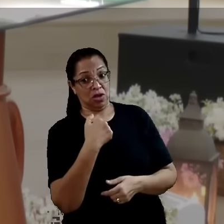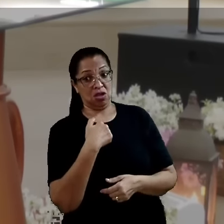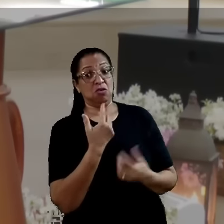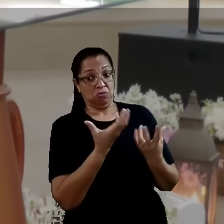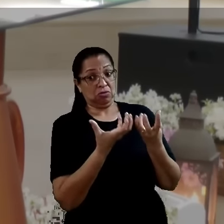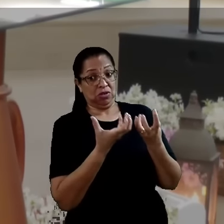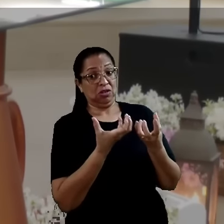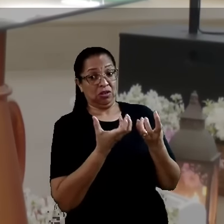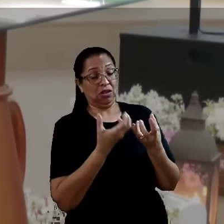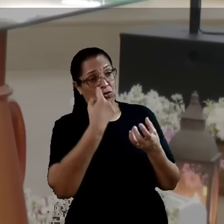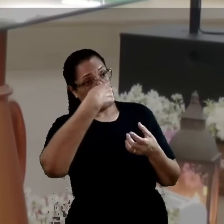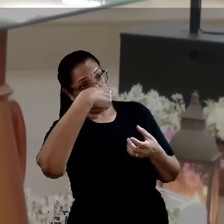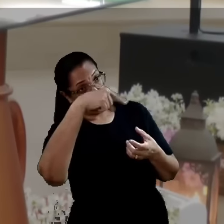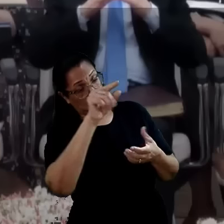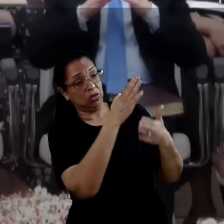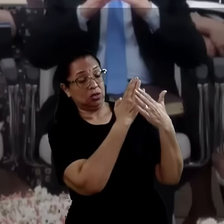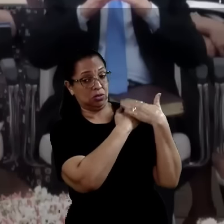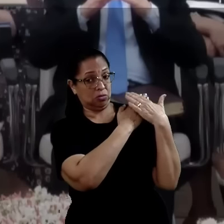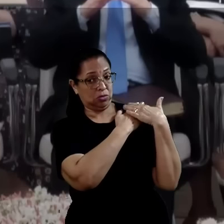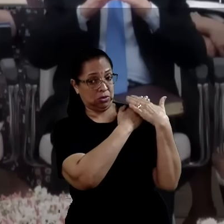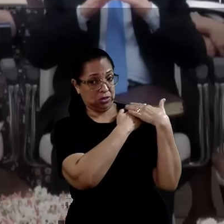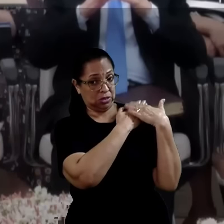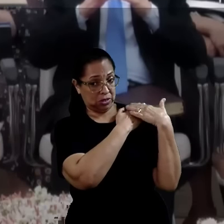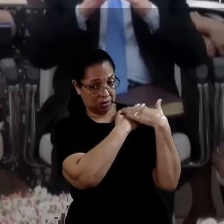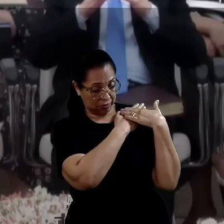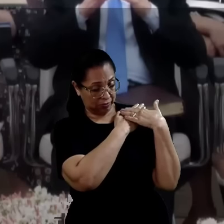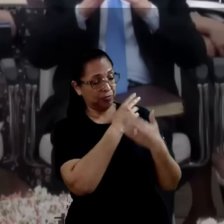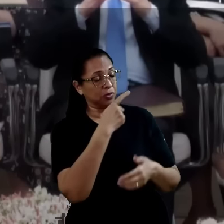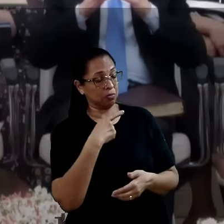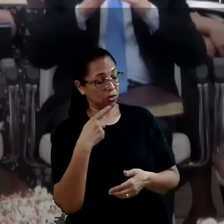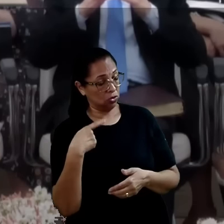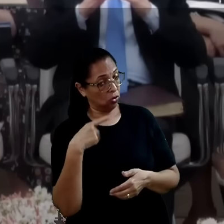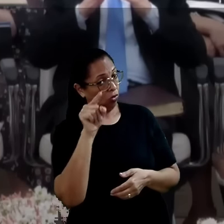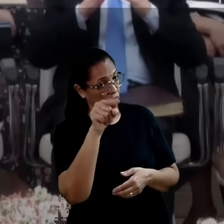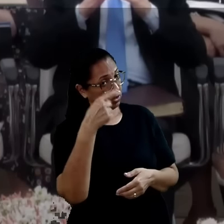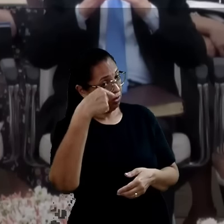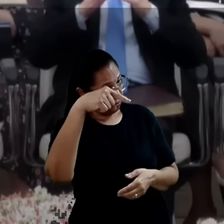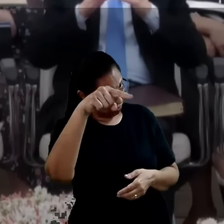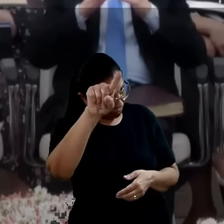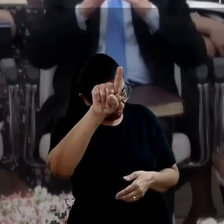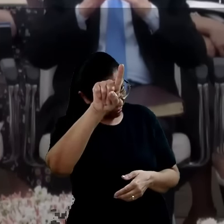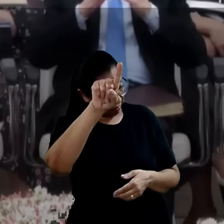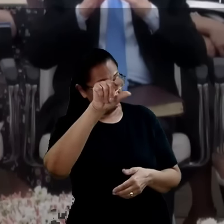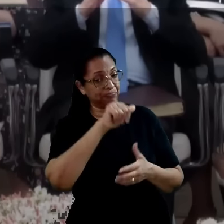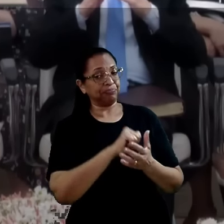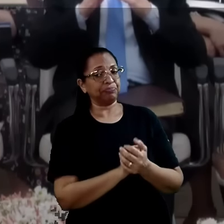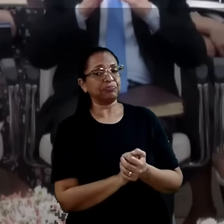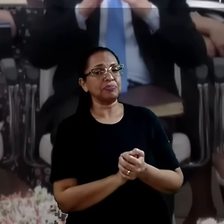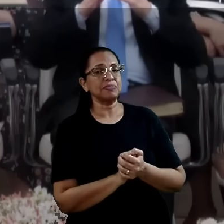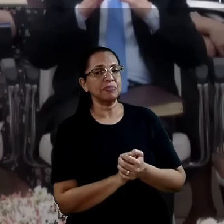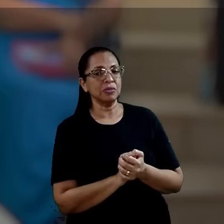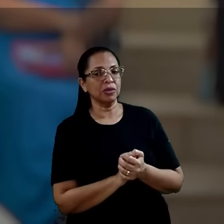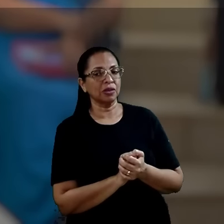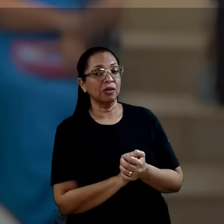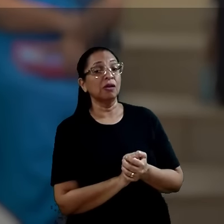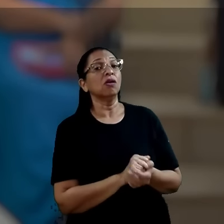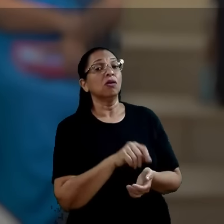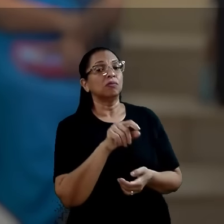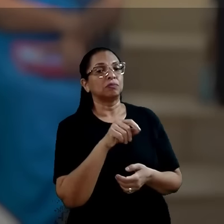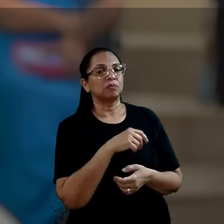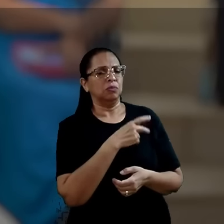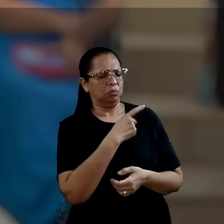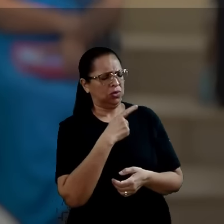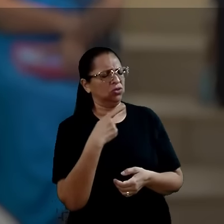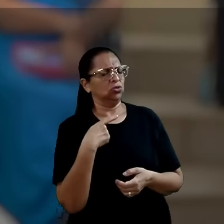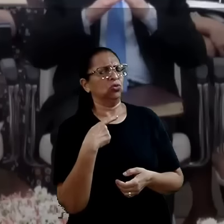quero aí os presidentes falaram não Deus nos mostrou o senhor como pastor titular e não como segundo aí ficou